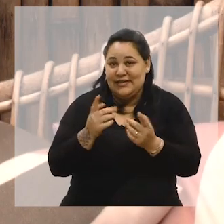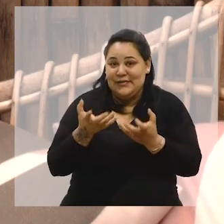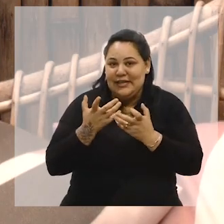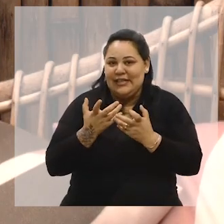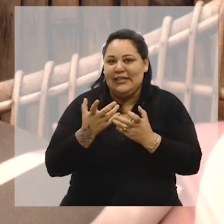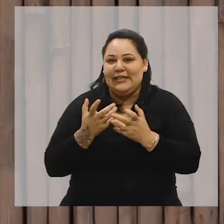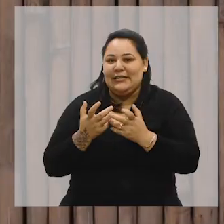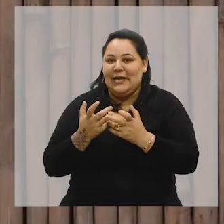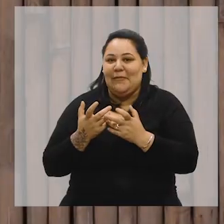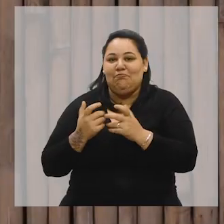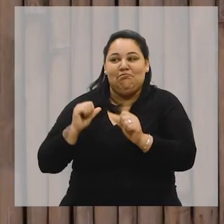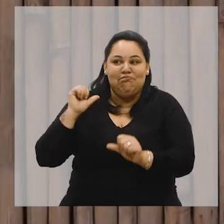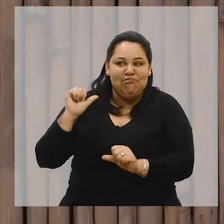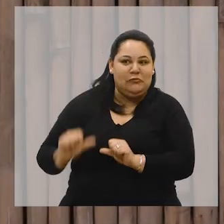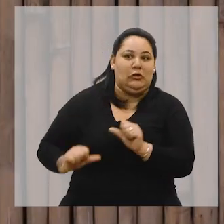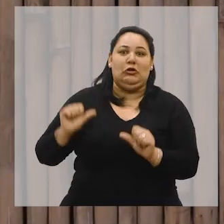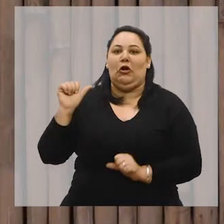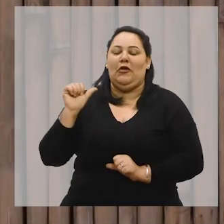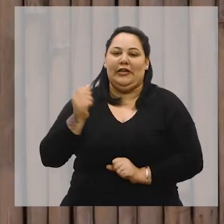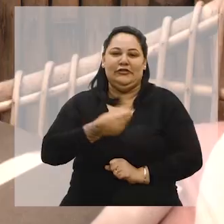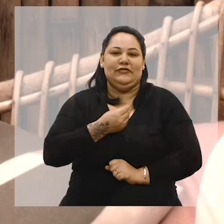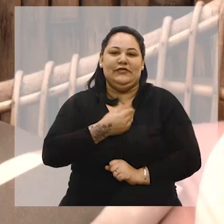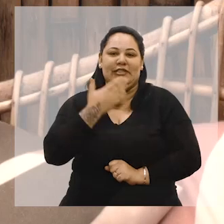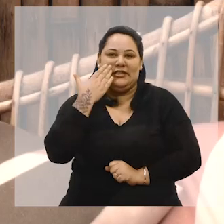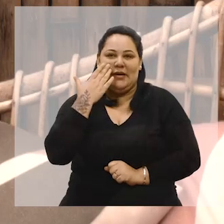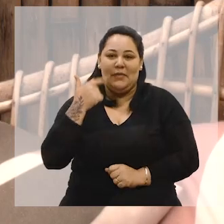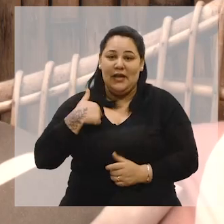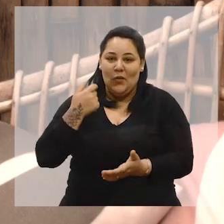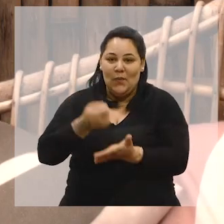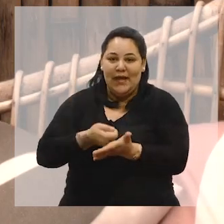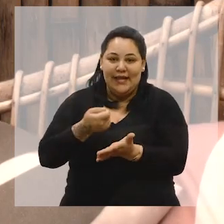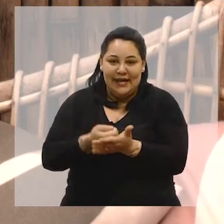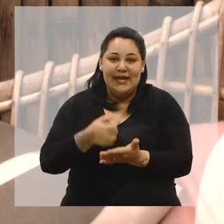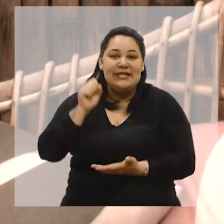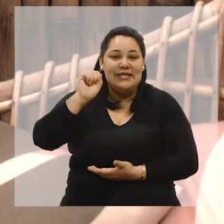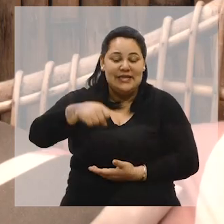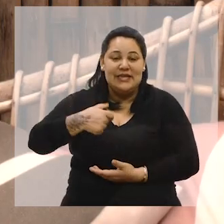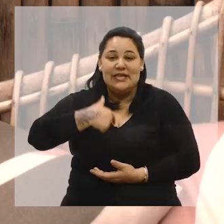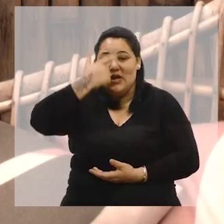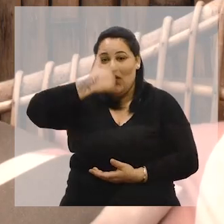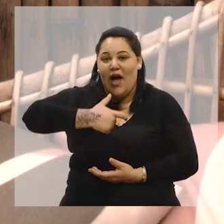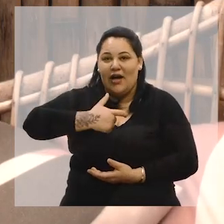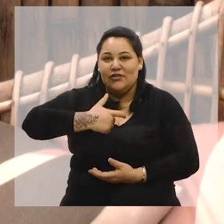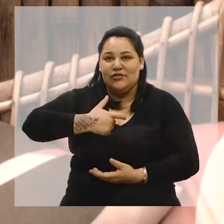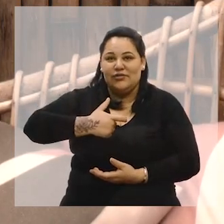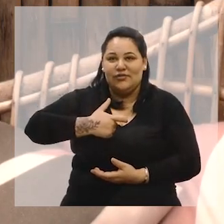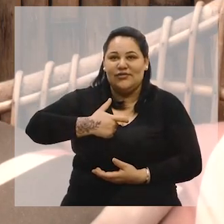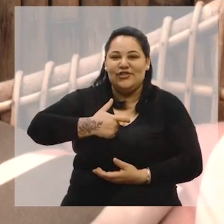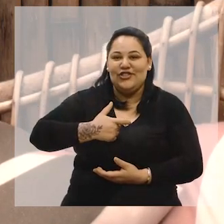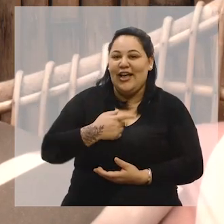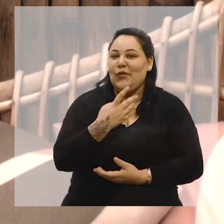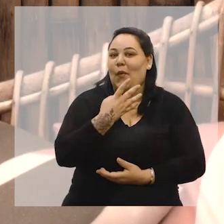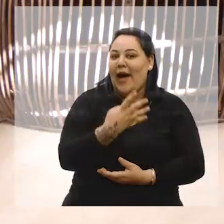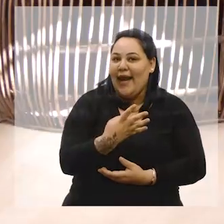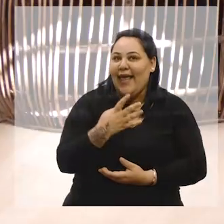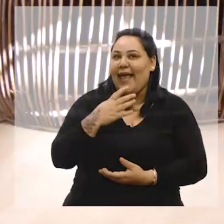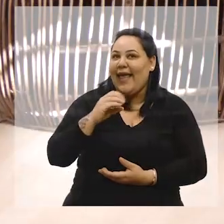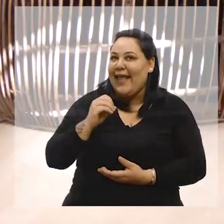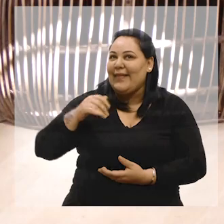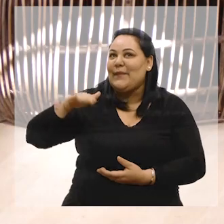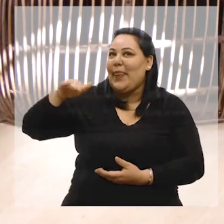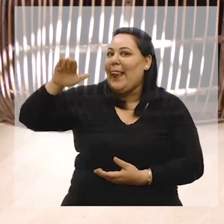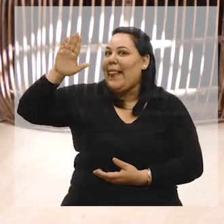virada. Eu lutei por essa virada. E eu acho que aos 40 e poucos